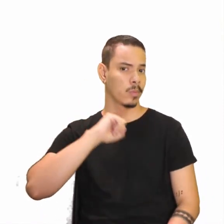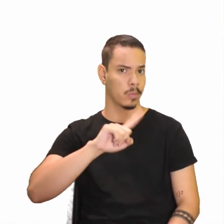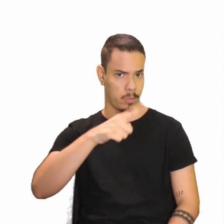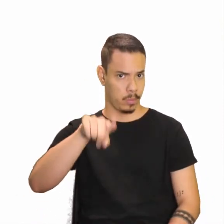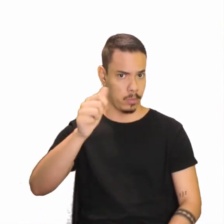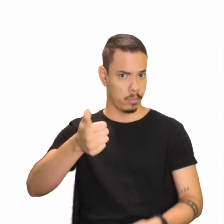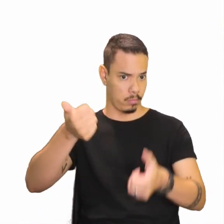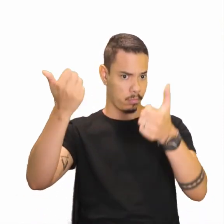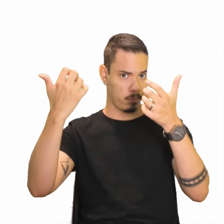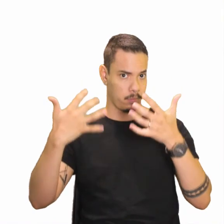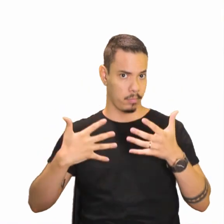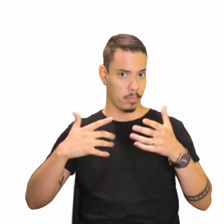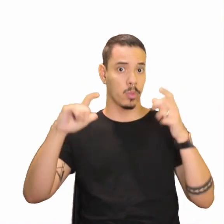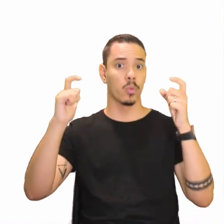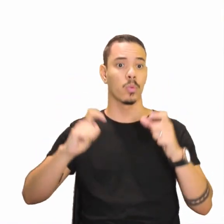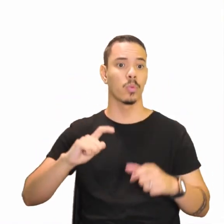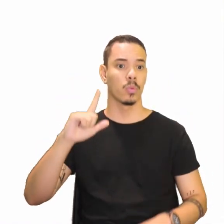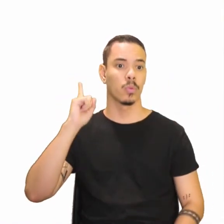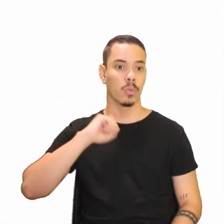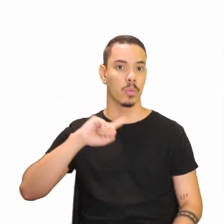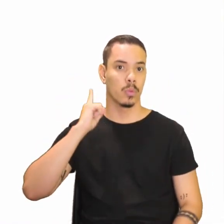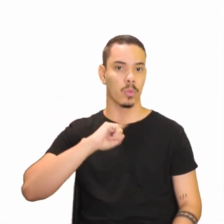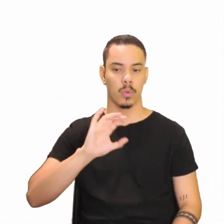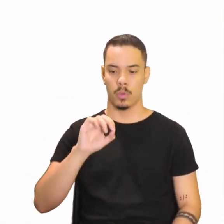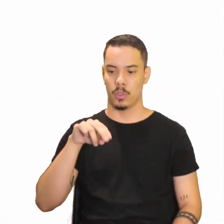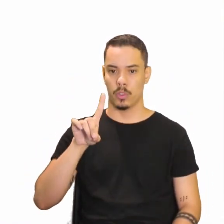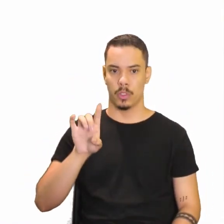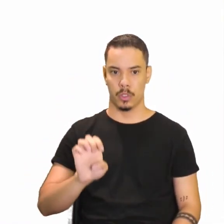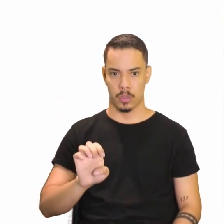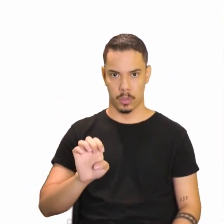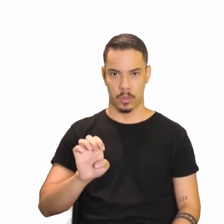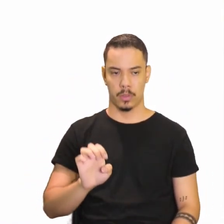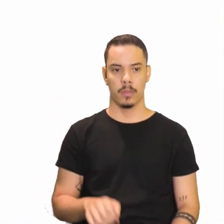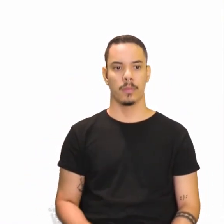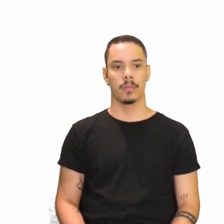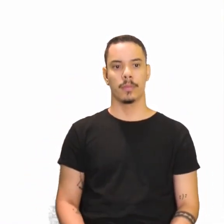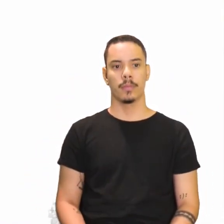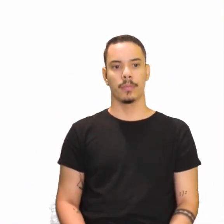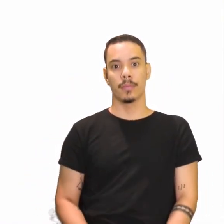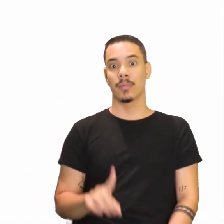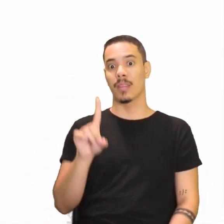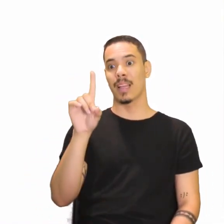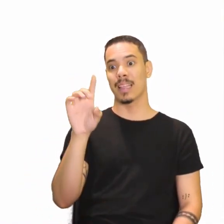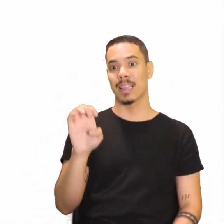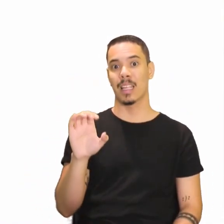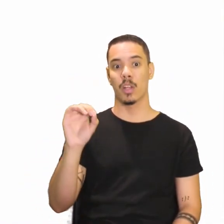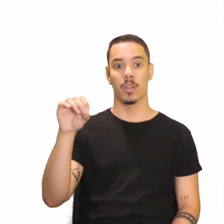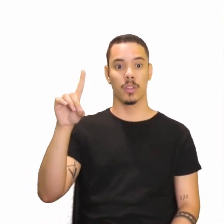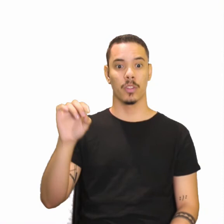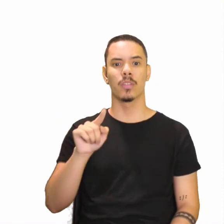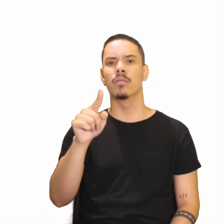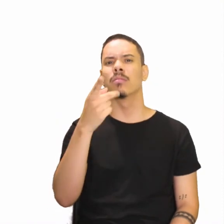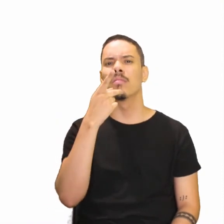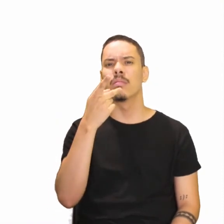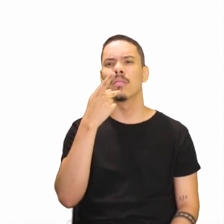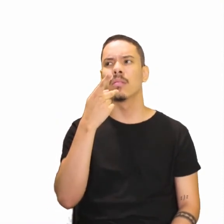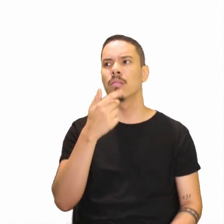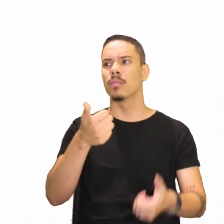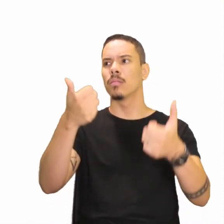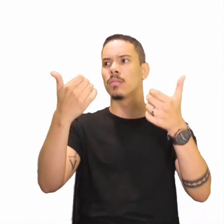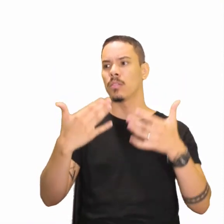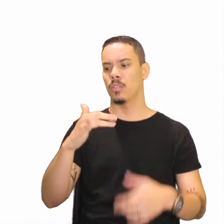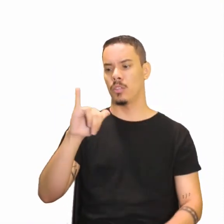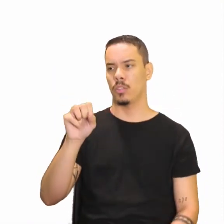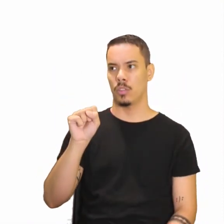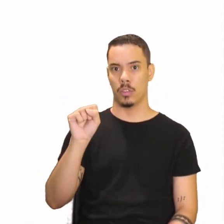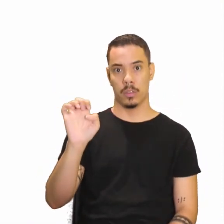explicar? Onde, amadinho? Porque aqui é lugar. Beleza? De onde você está falando, José?